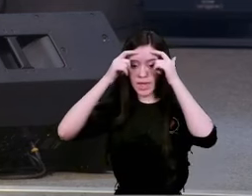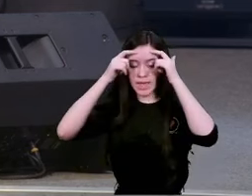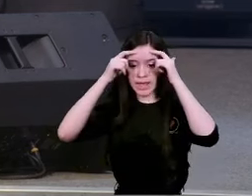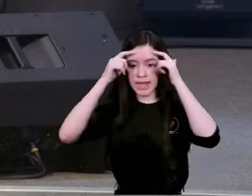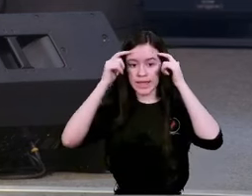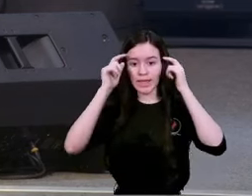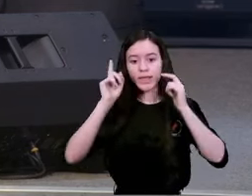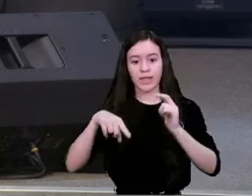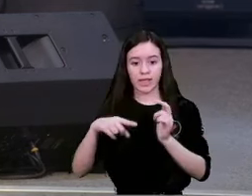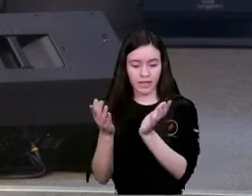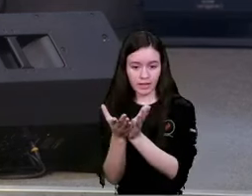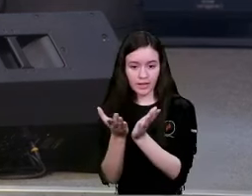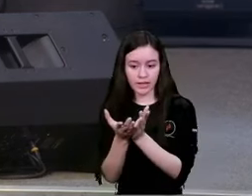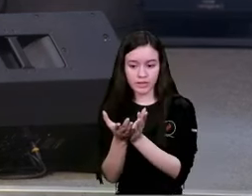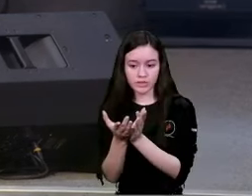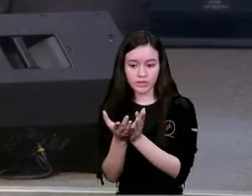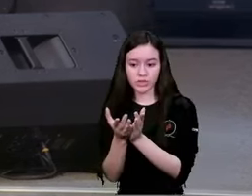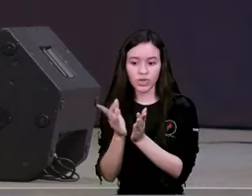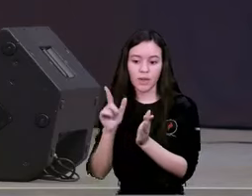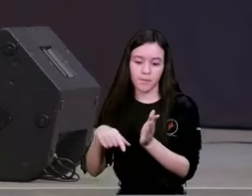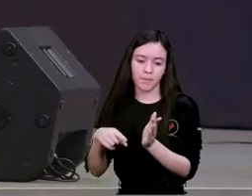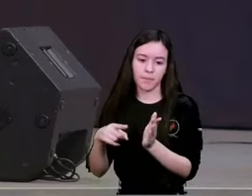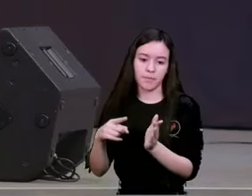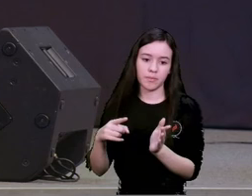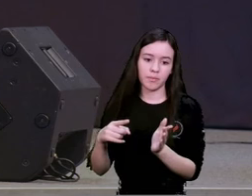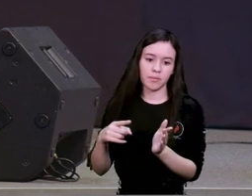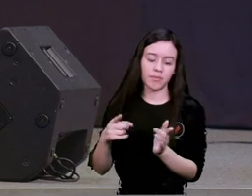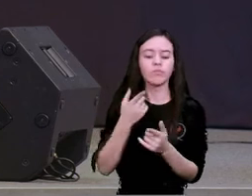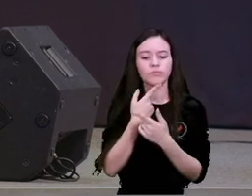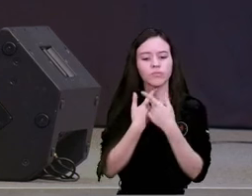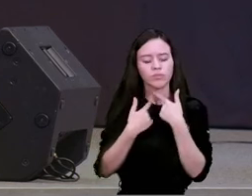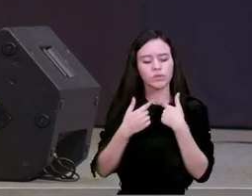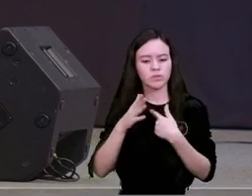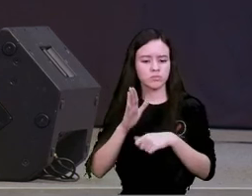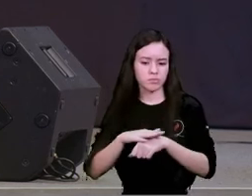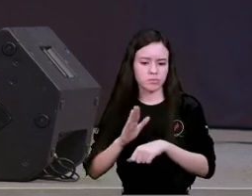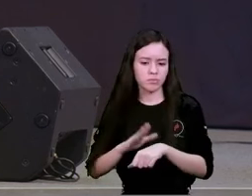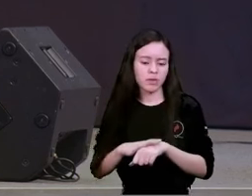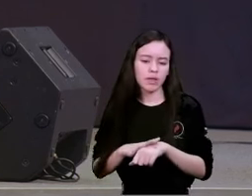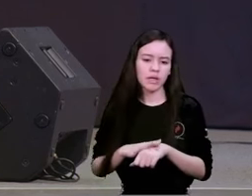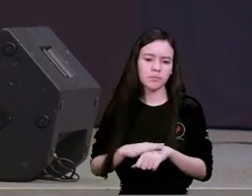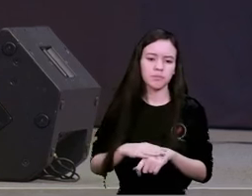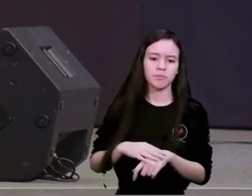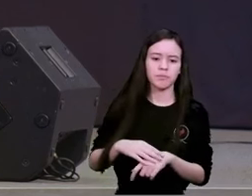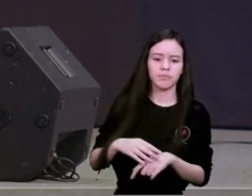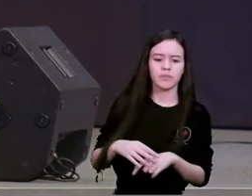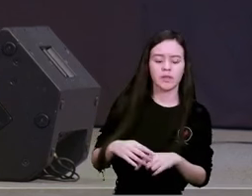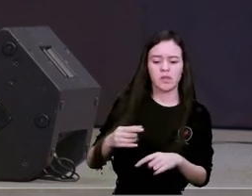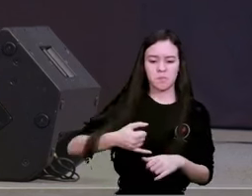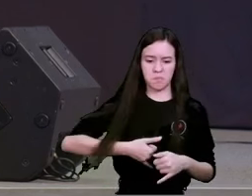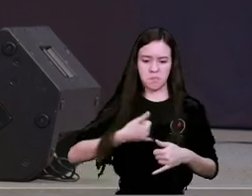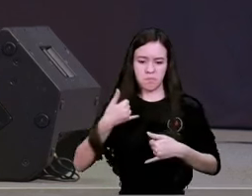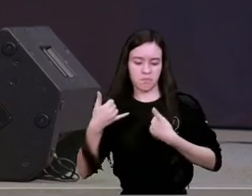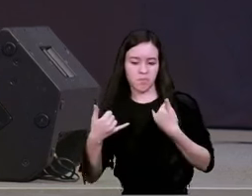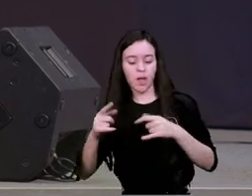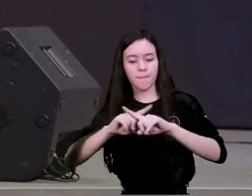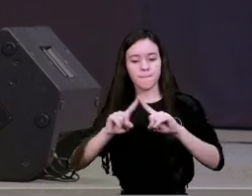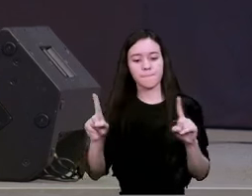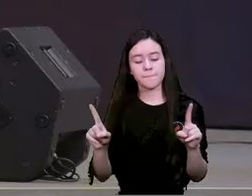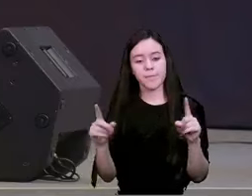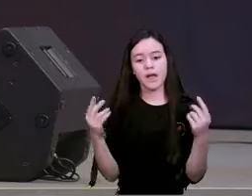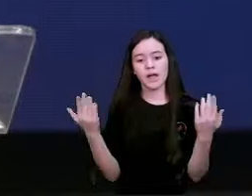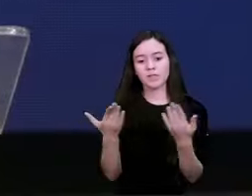era crente, era para servir as suas vontades, era para servir as suas vaidades. Mas